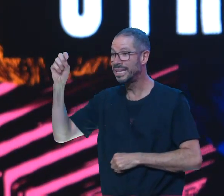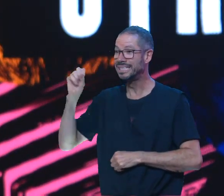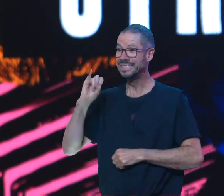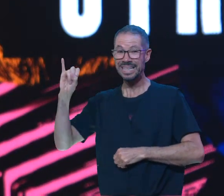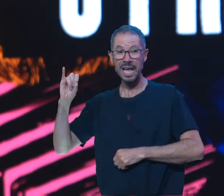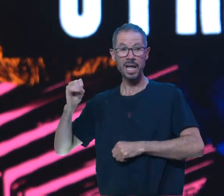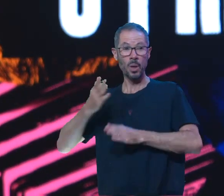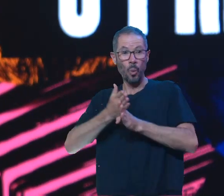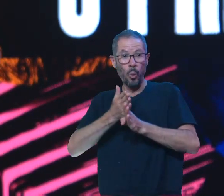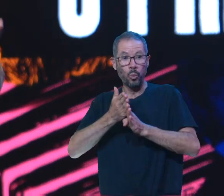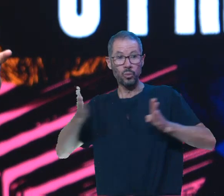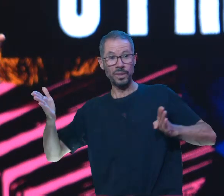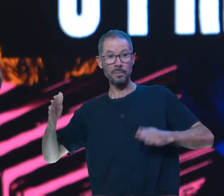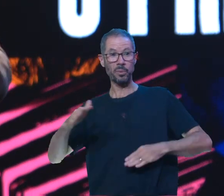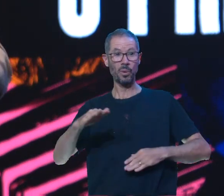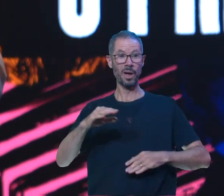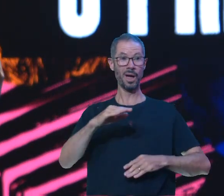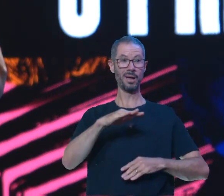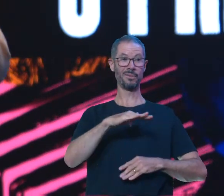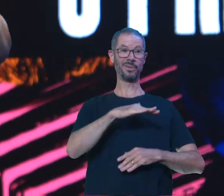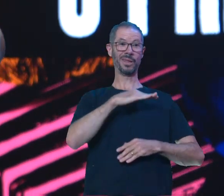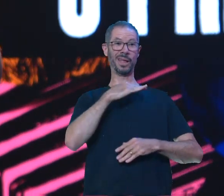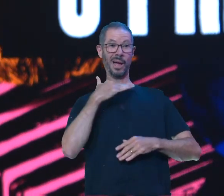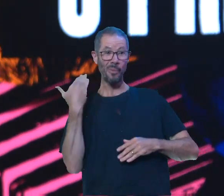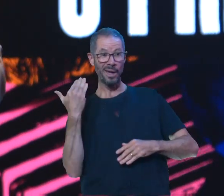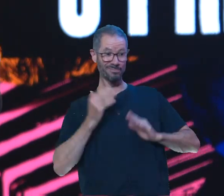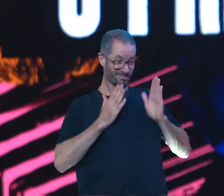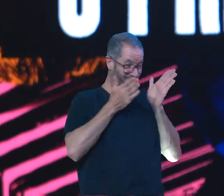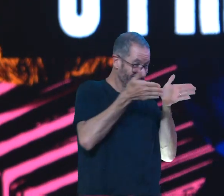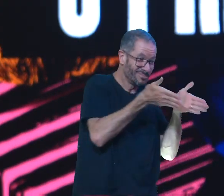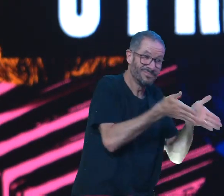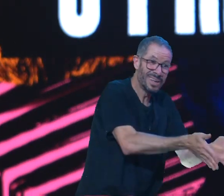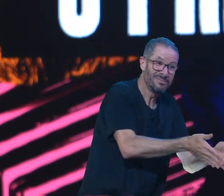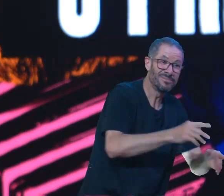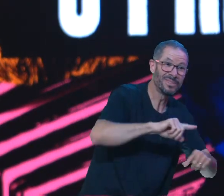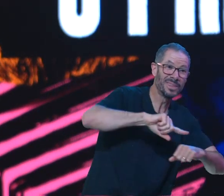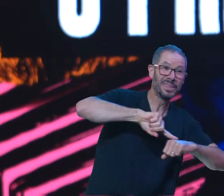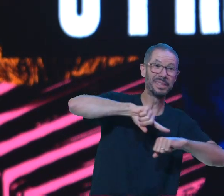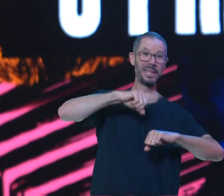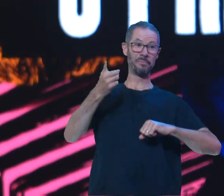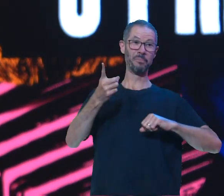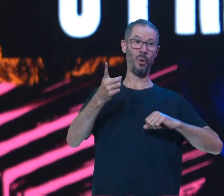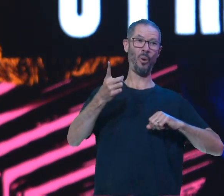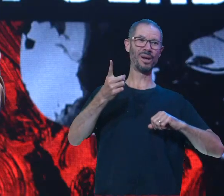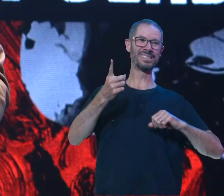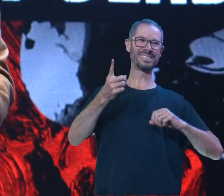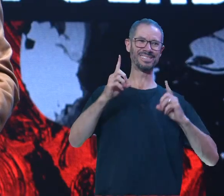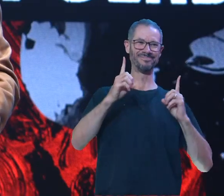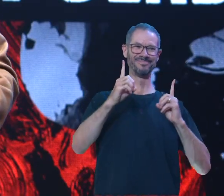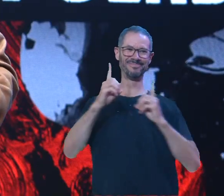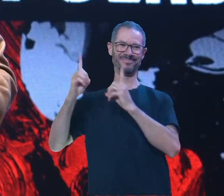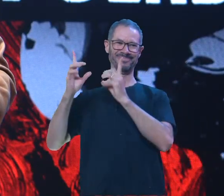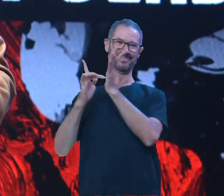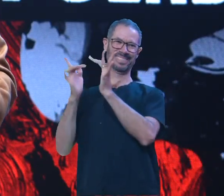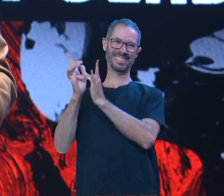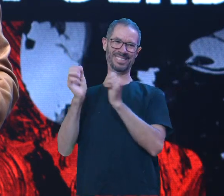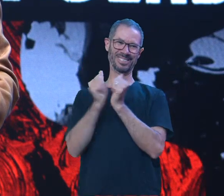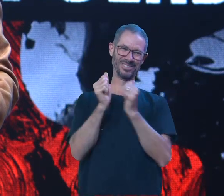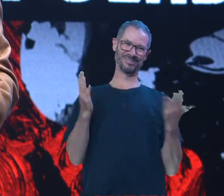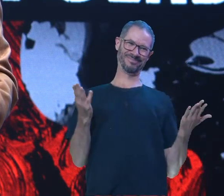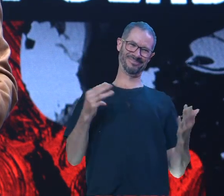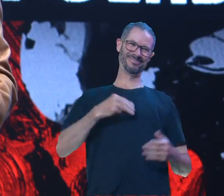depois de muito tempo, ele viesse a falecer, ele faria o sepultamento e só depois iria para poder realmente fazer o ministério junto com